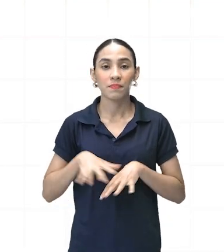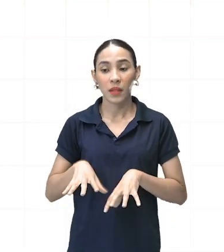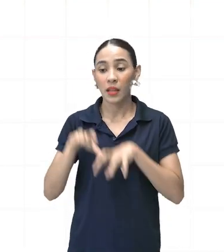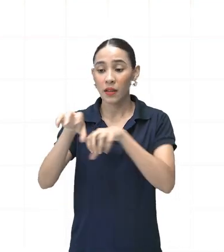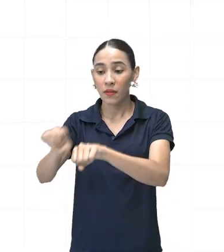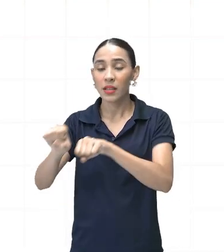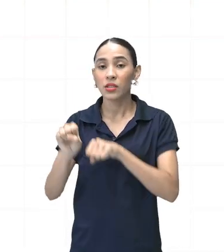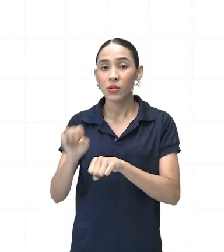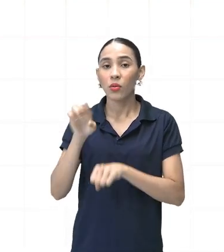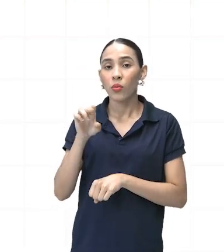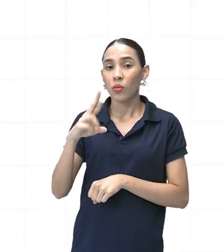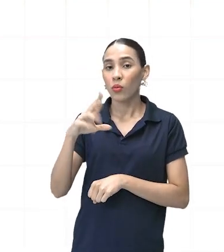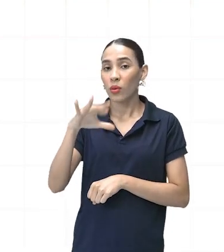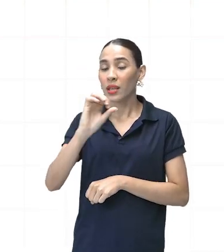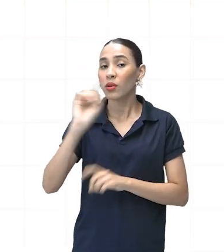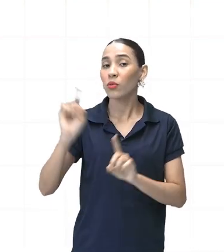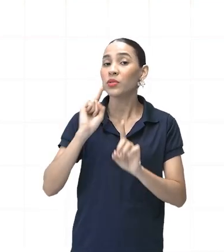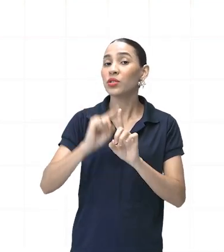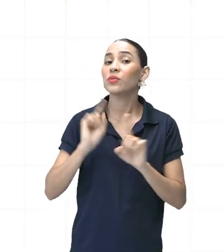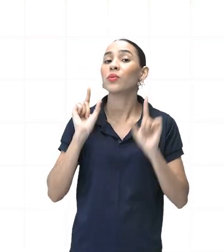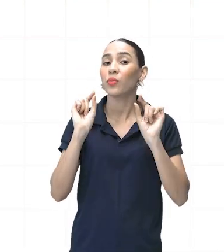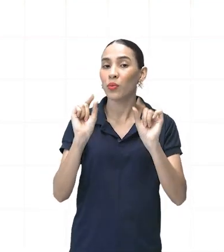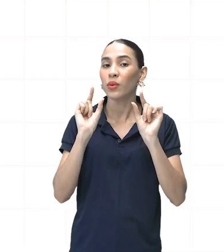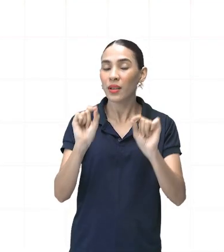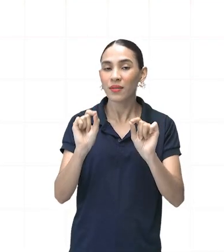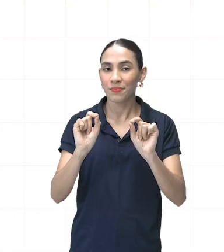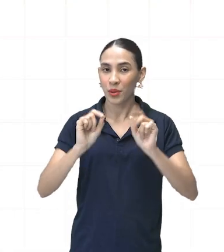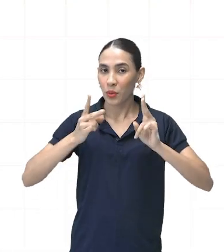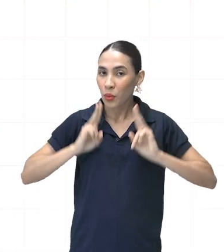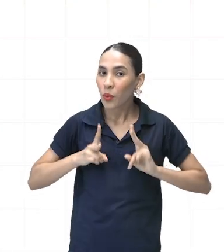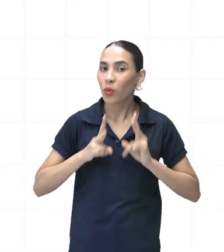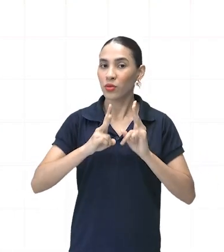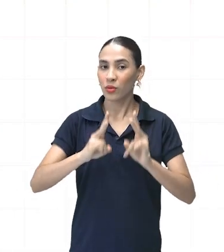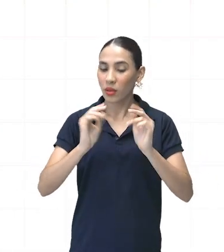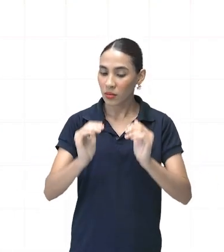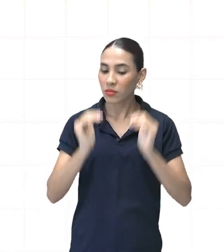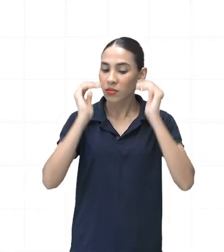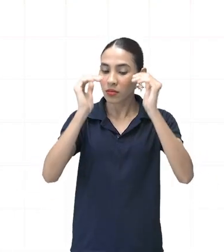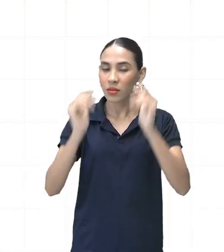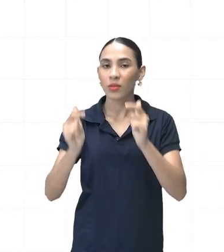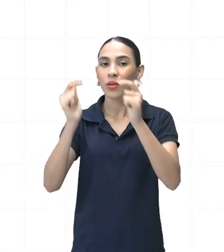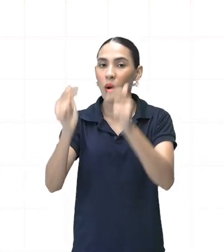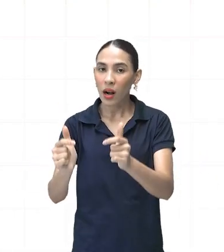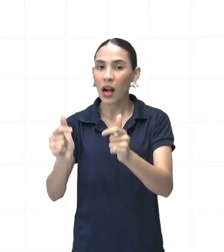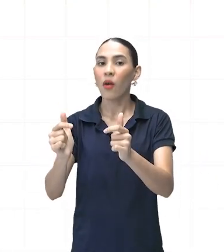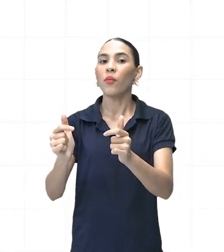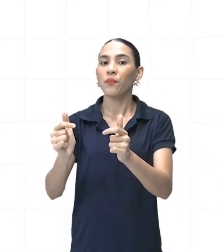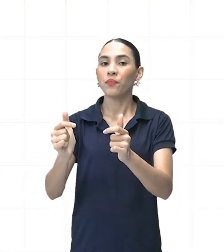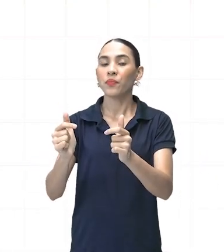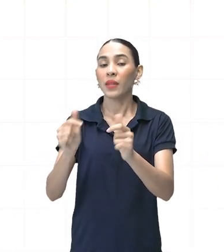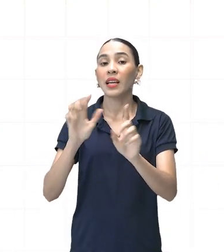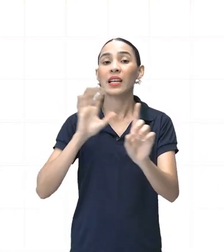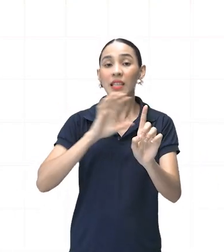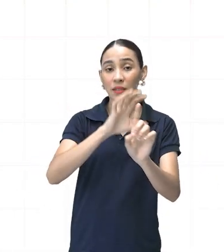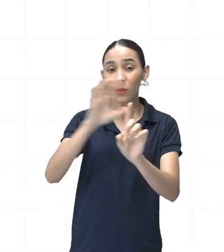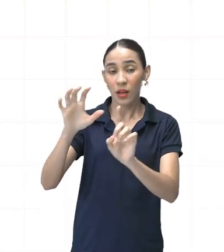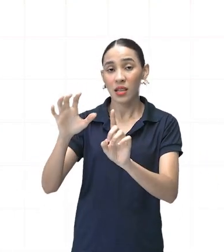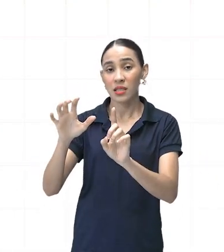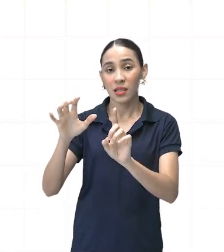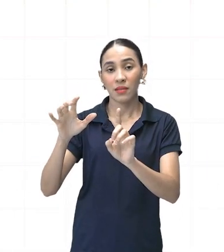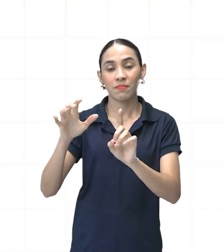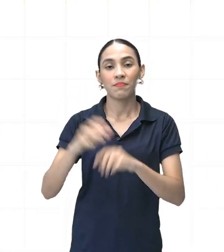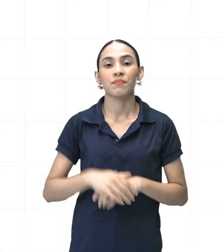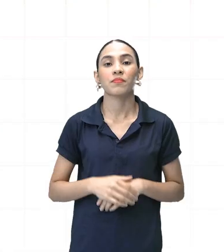invadiu a Ucrânia com o propósito de quê? De manter sua zona de influência